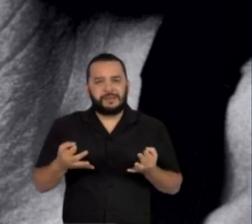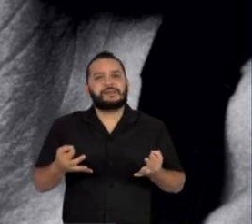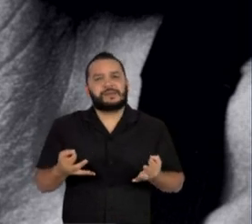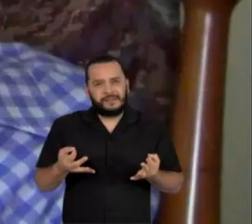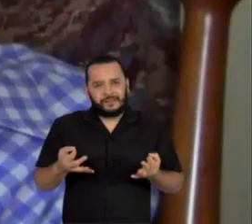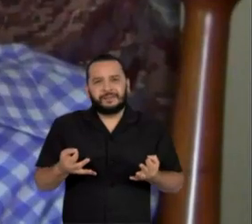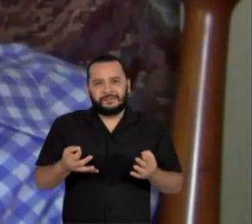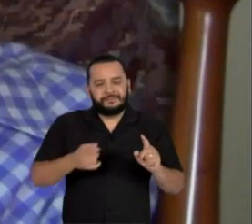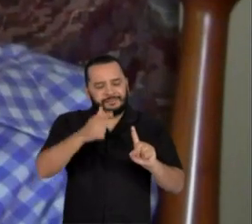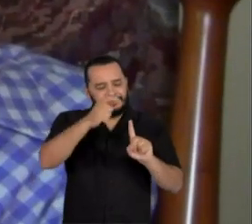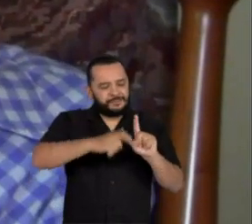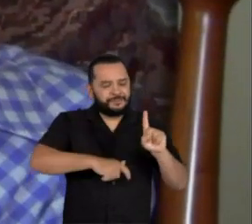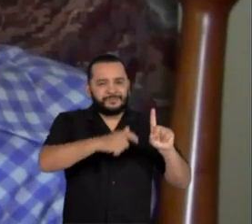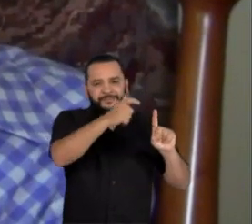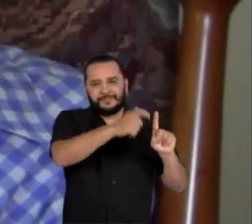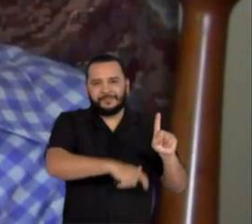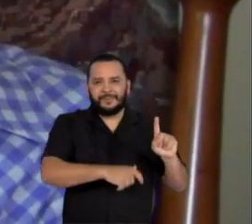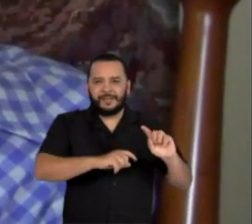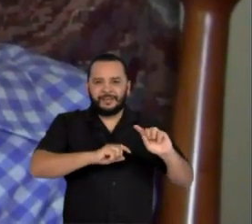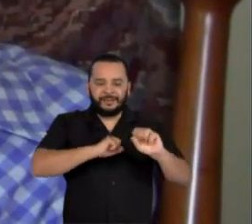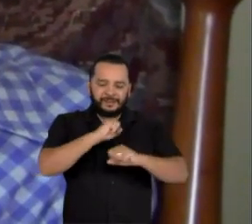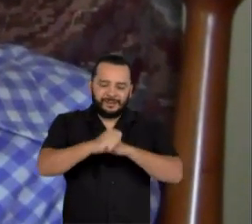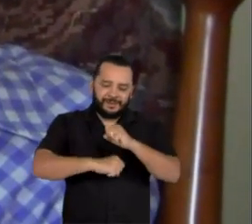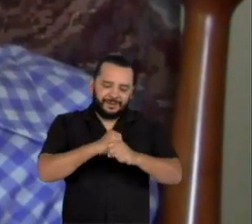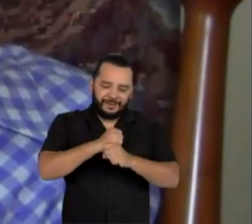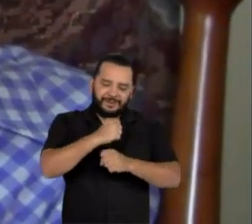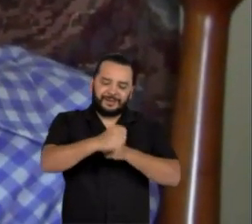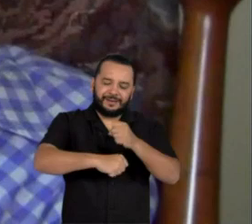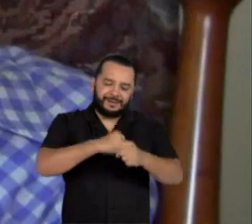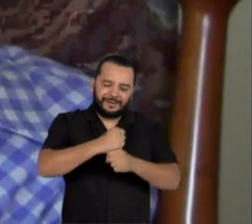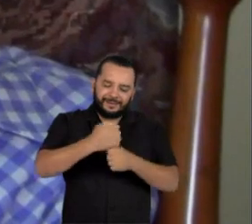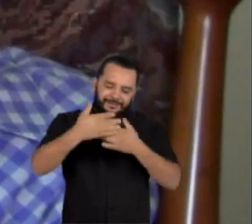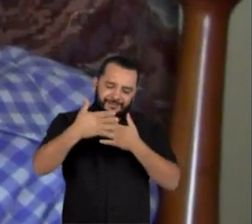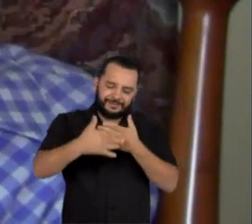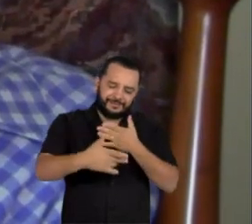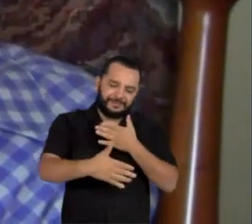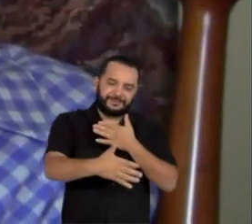personagens. E anos depois você